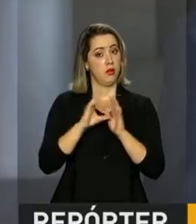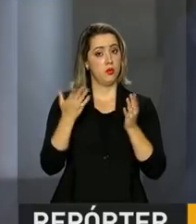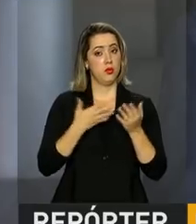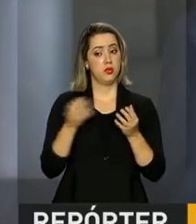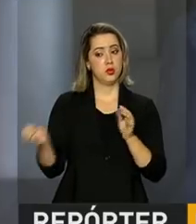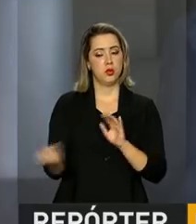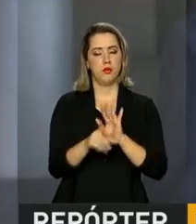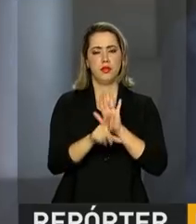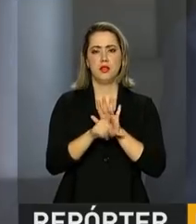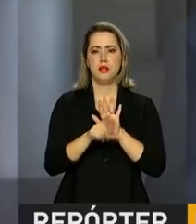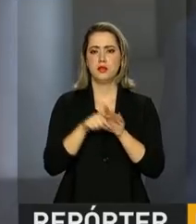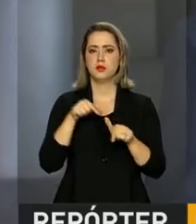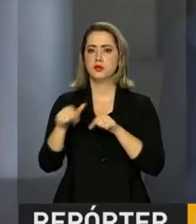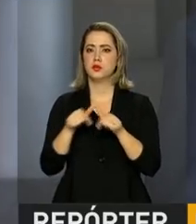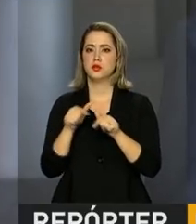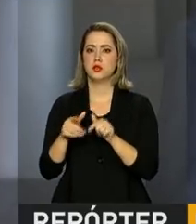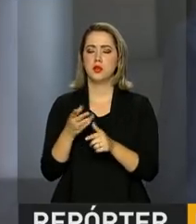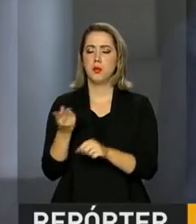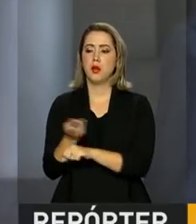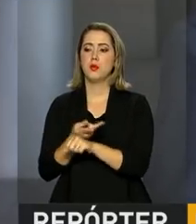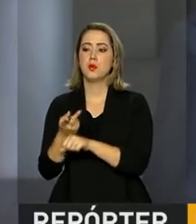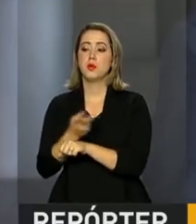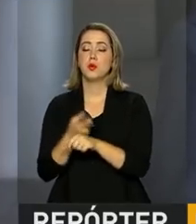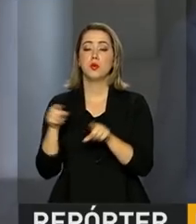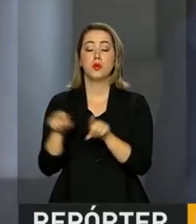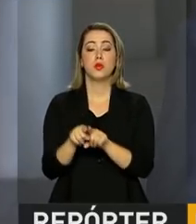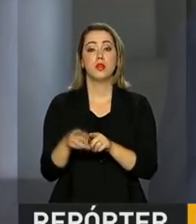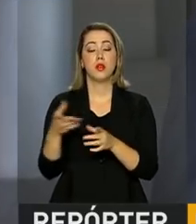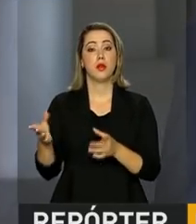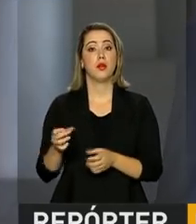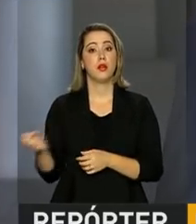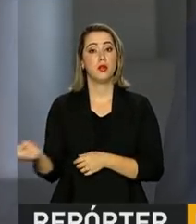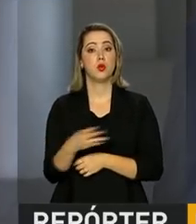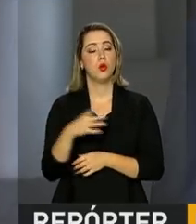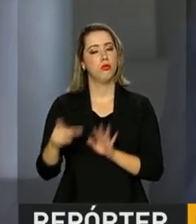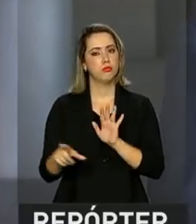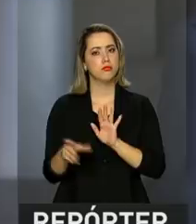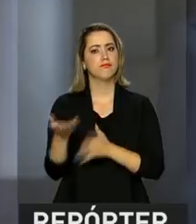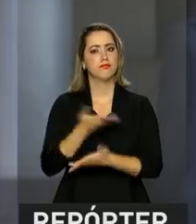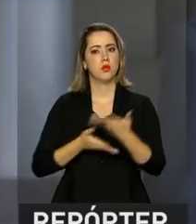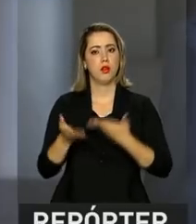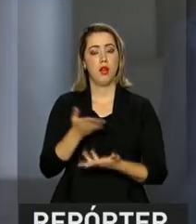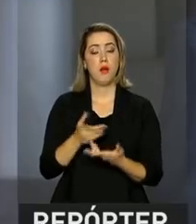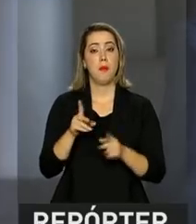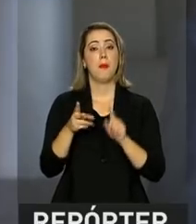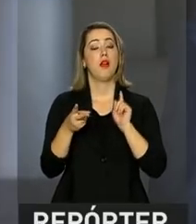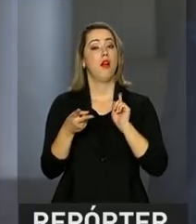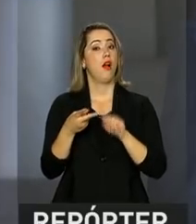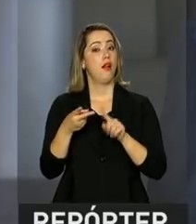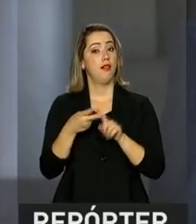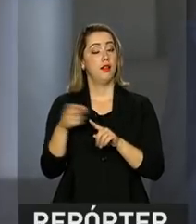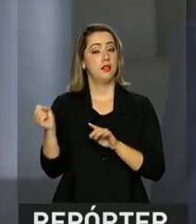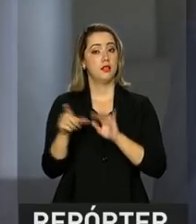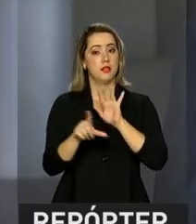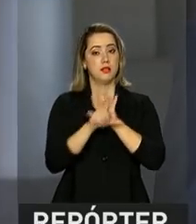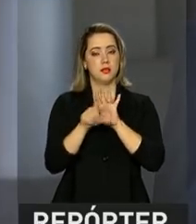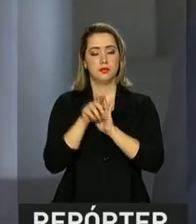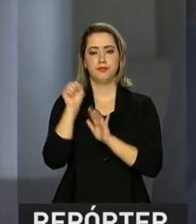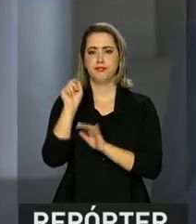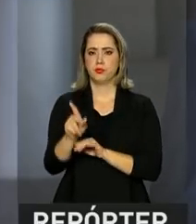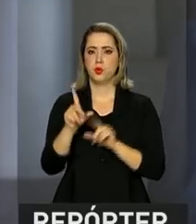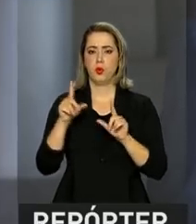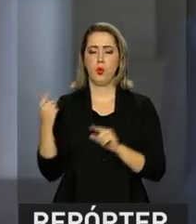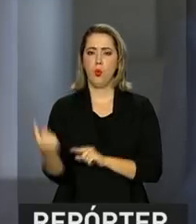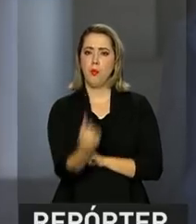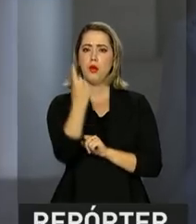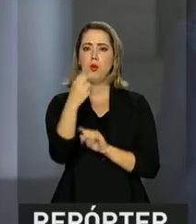as relações entre empregados e patrões, a reforma da Previdência, segundo o governo, procura unificar regras, reduzir